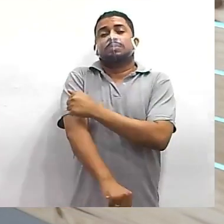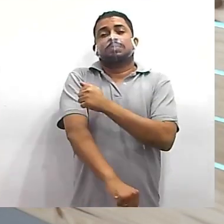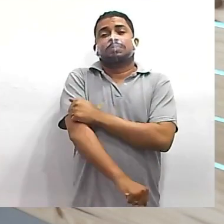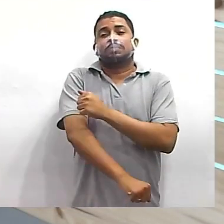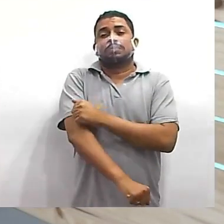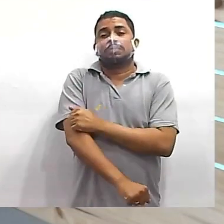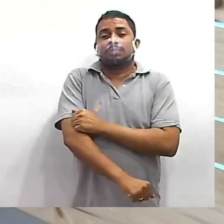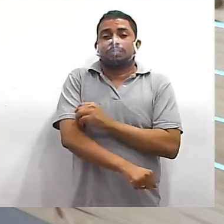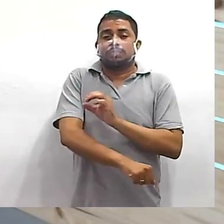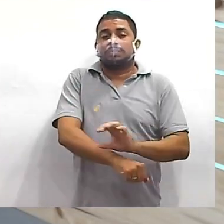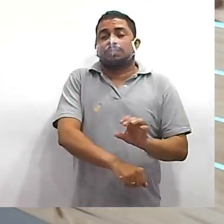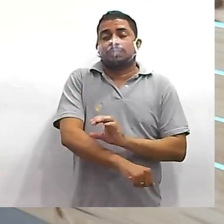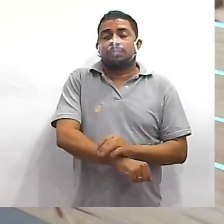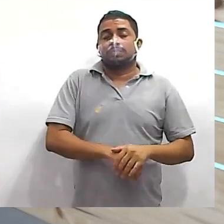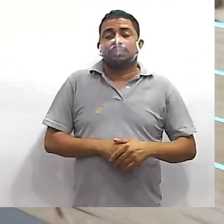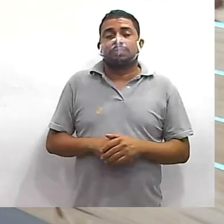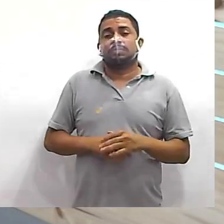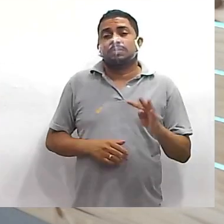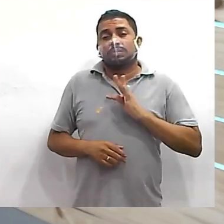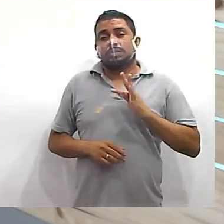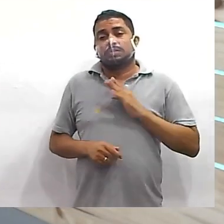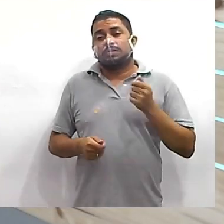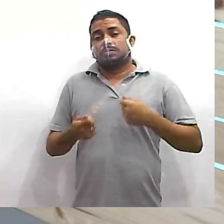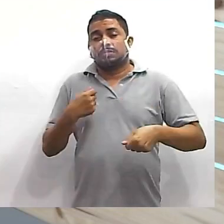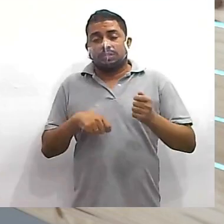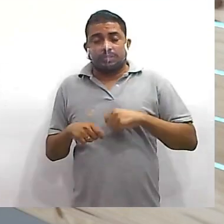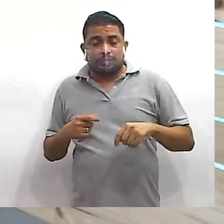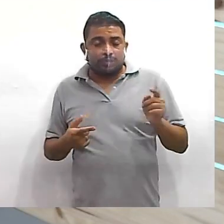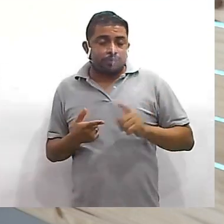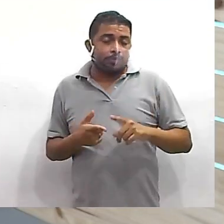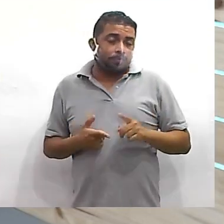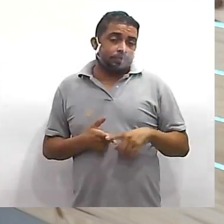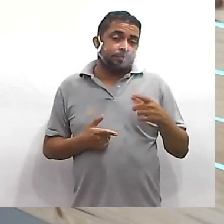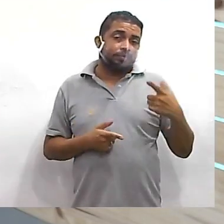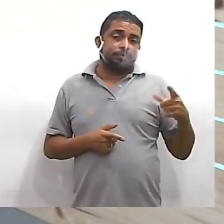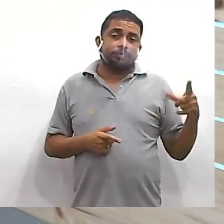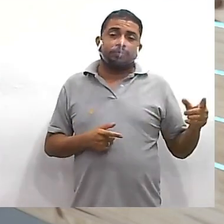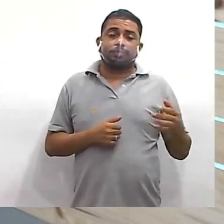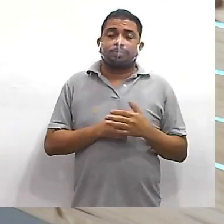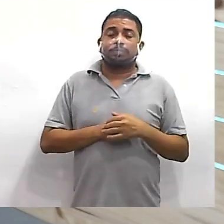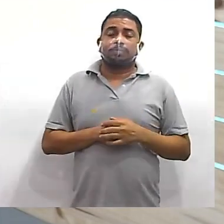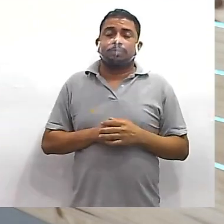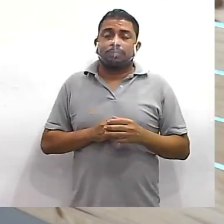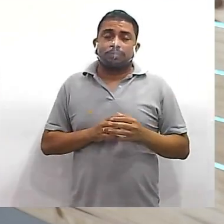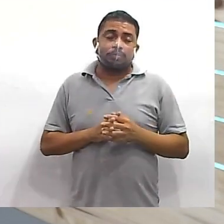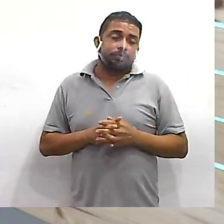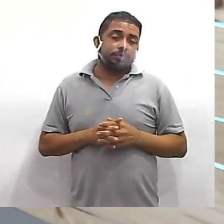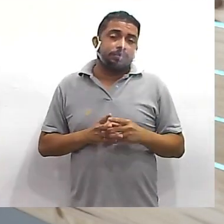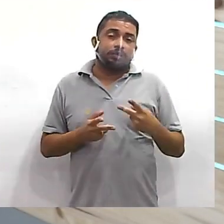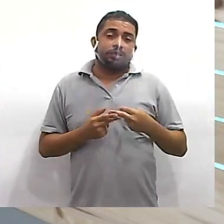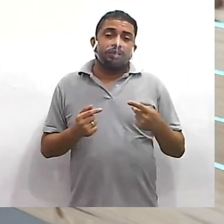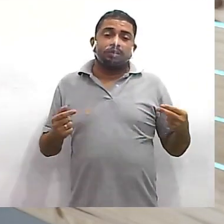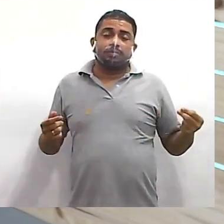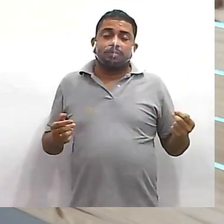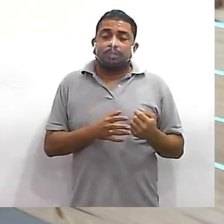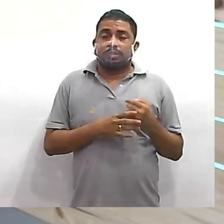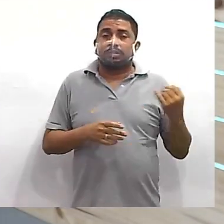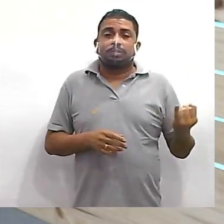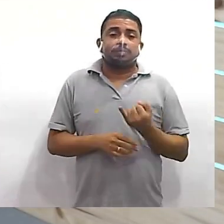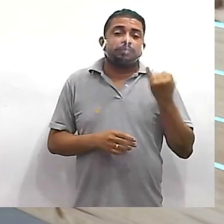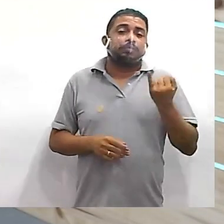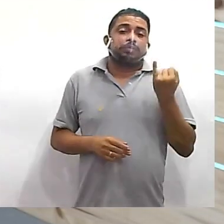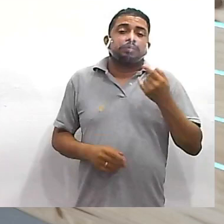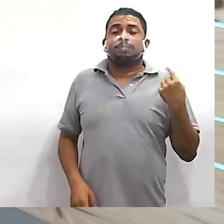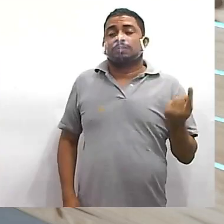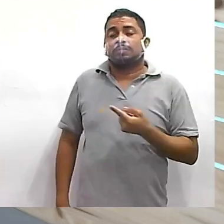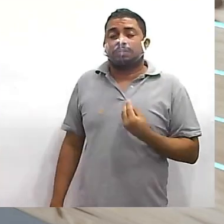aluno do curso técnico de administração e para outros também de outros cursos que estão aqui nos assistindo, esses elementos que são tão importantes para a nossa